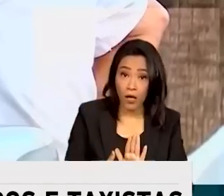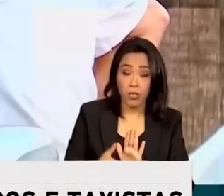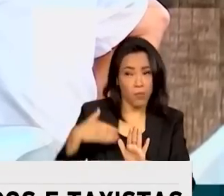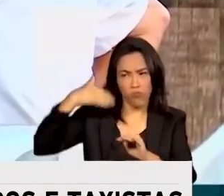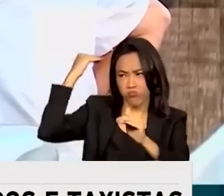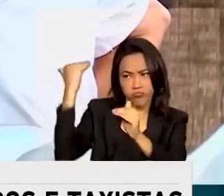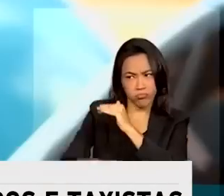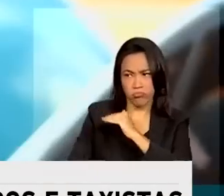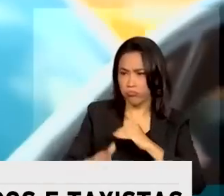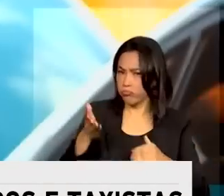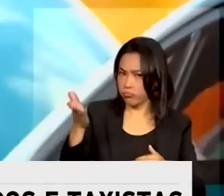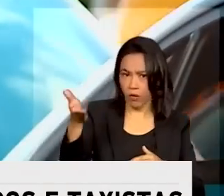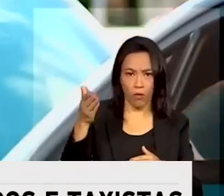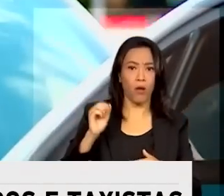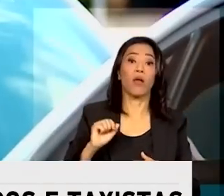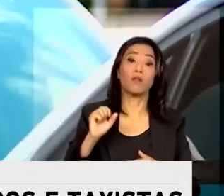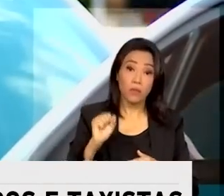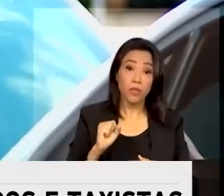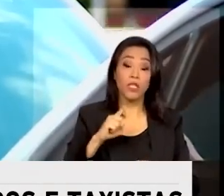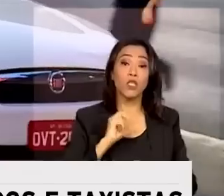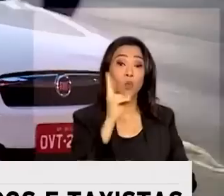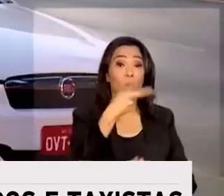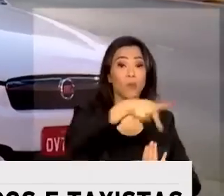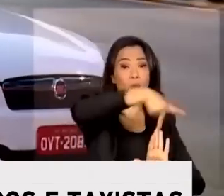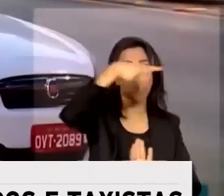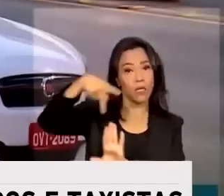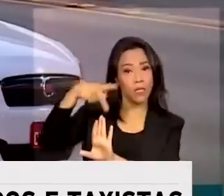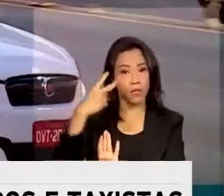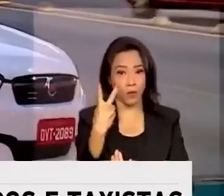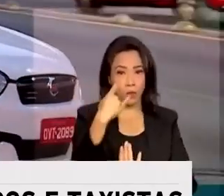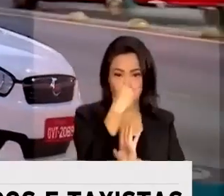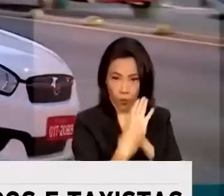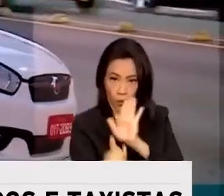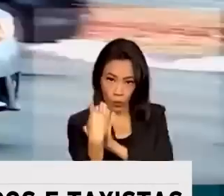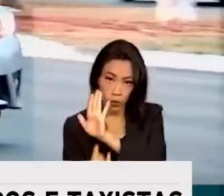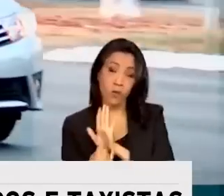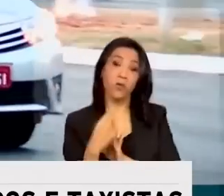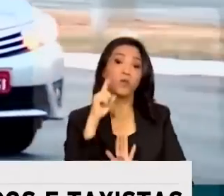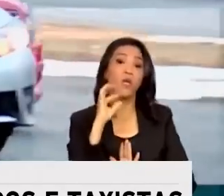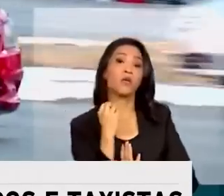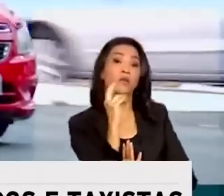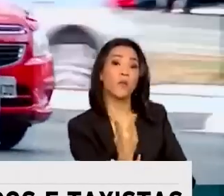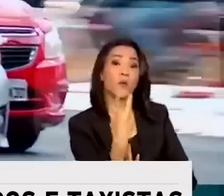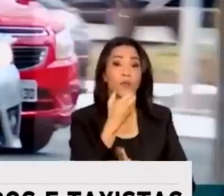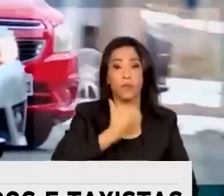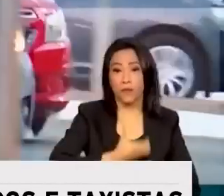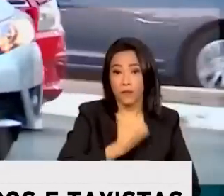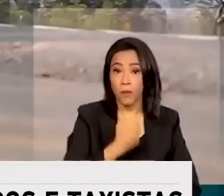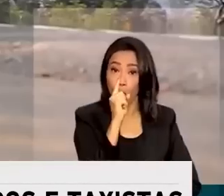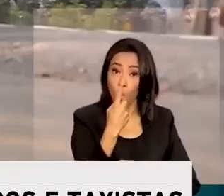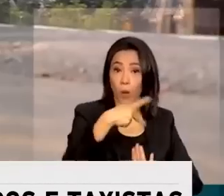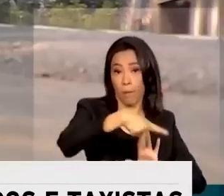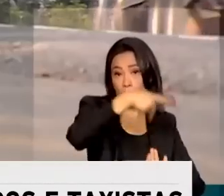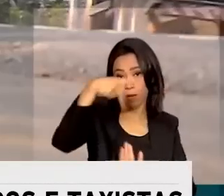direito. A Controladoria também recomendou 3 medidas ao Ministério Público do Trabalho: rever as portarias para identificar